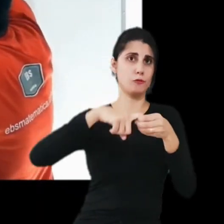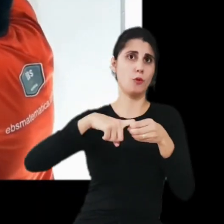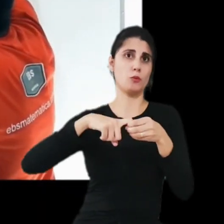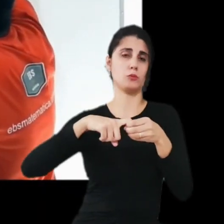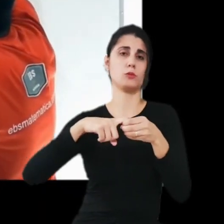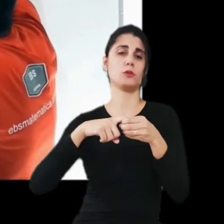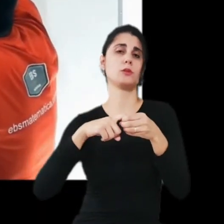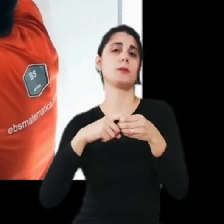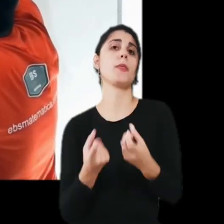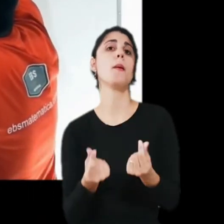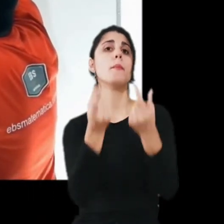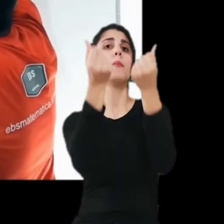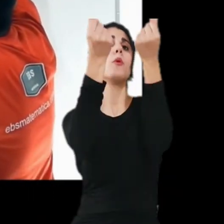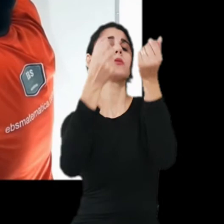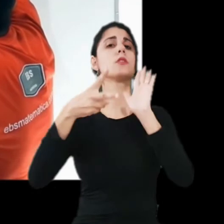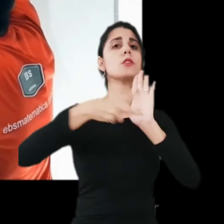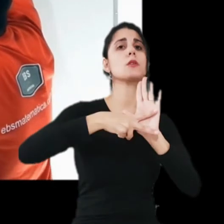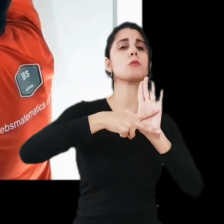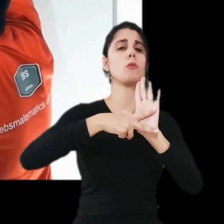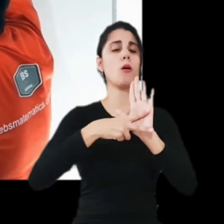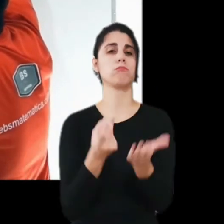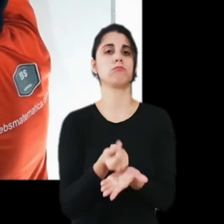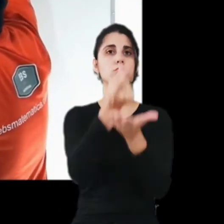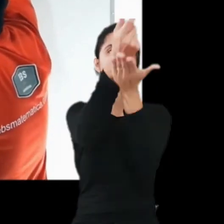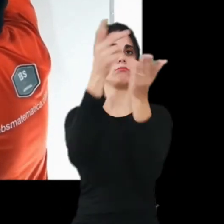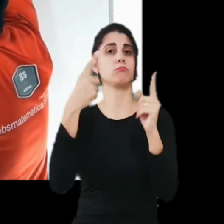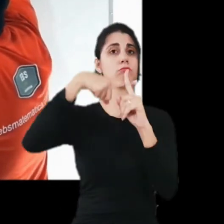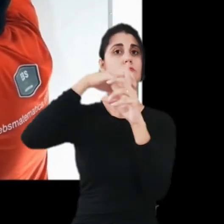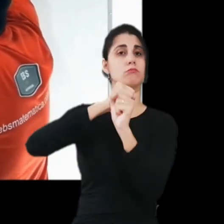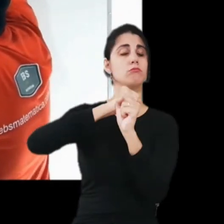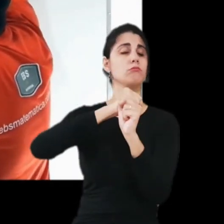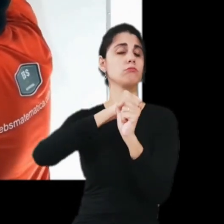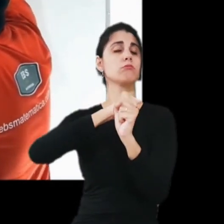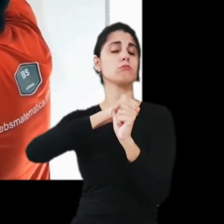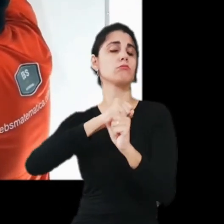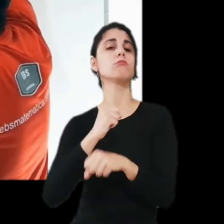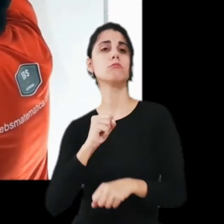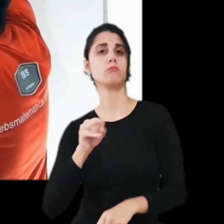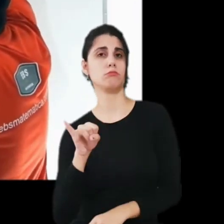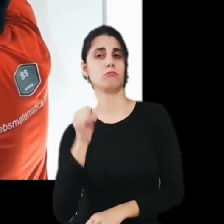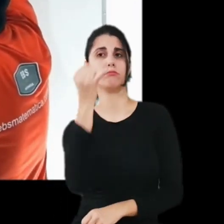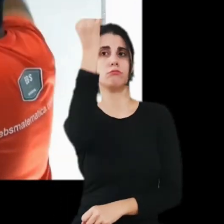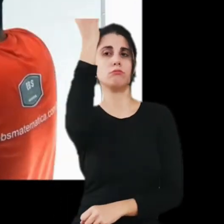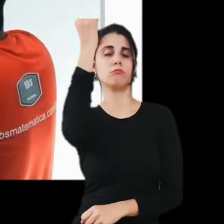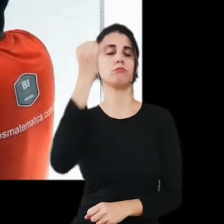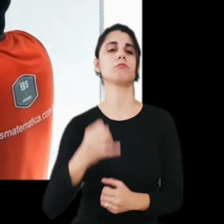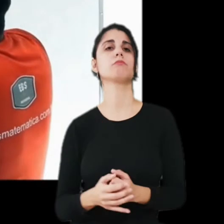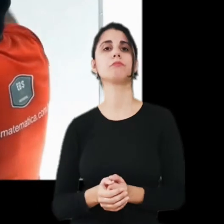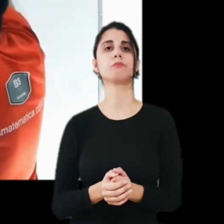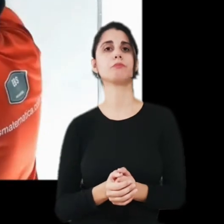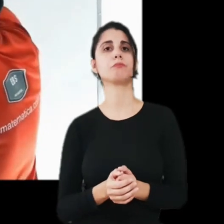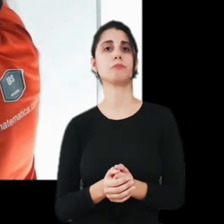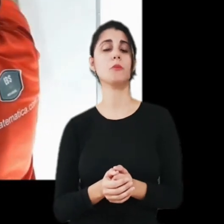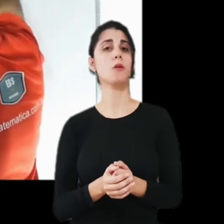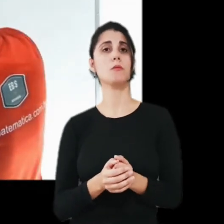soma do capital com os juros. Então, o montante é a